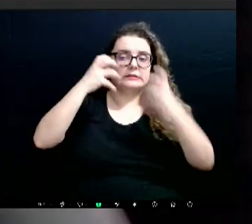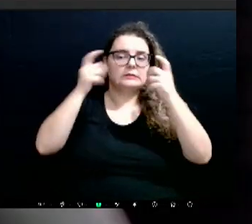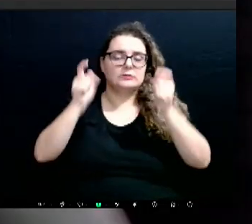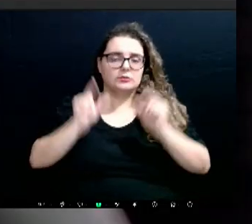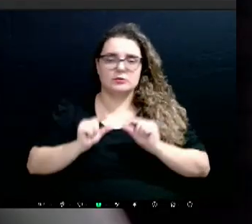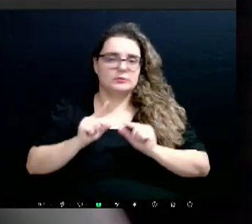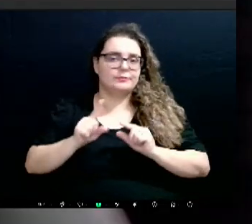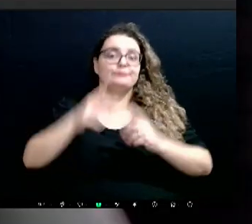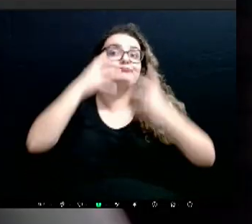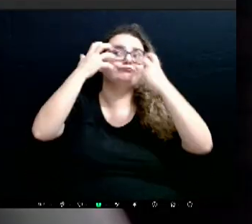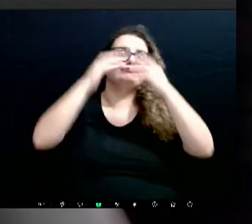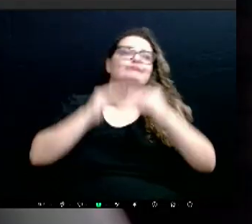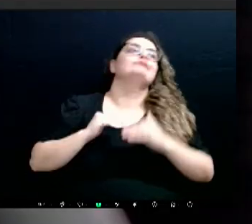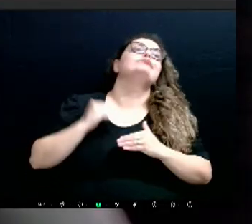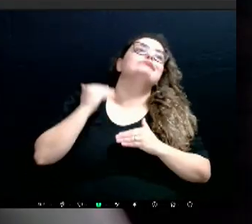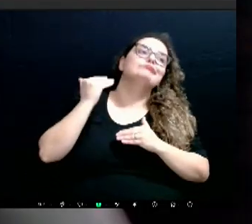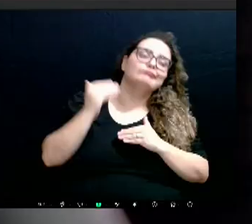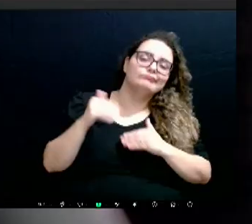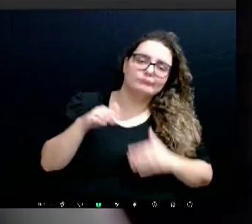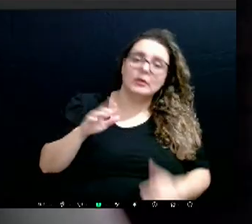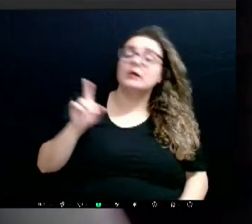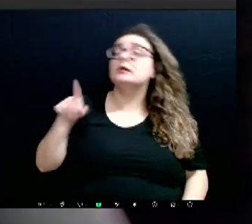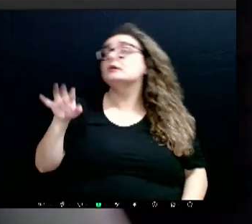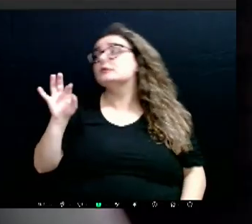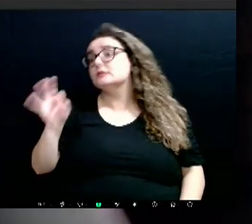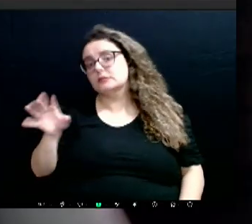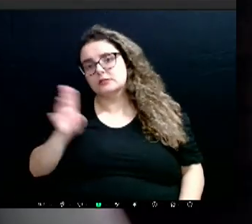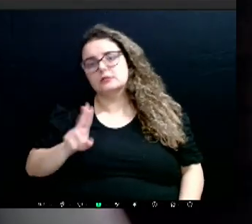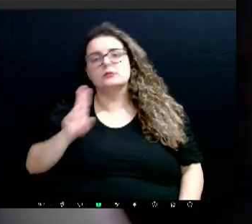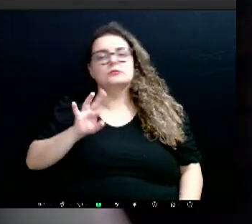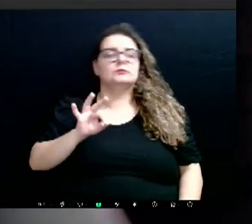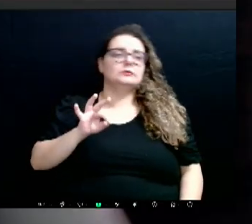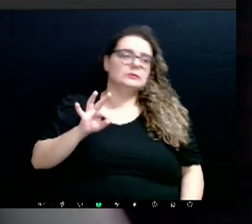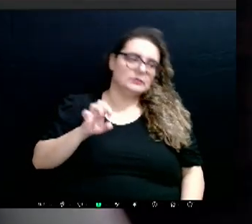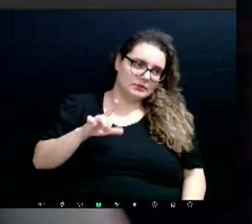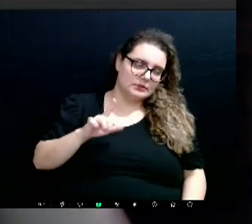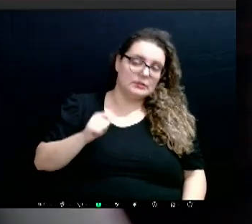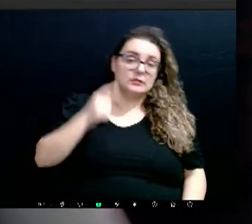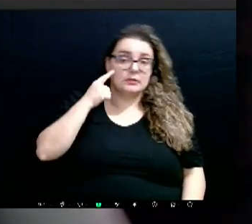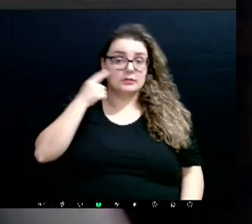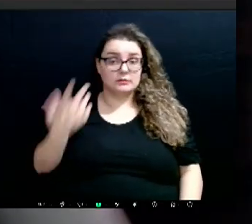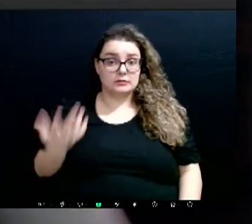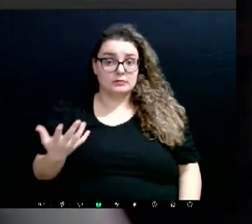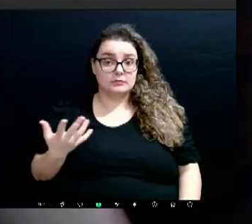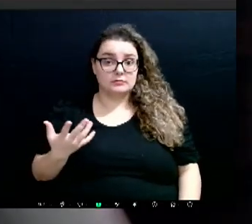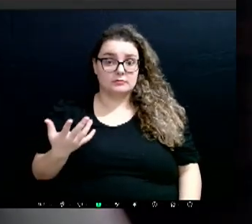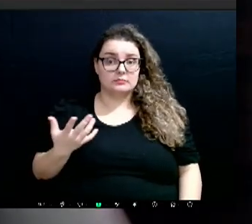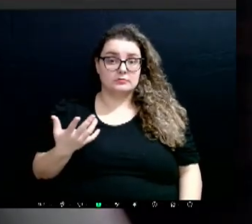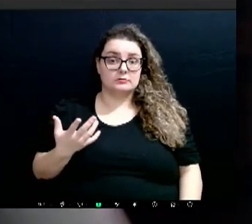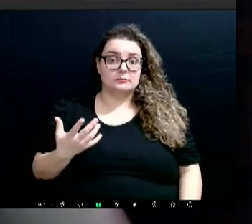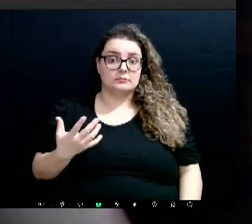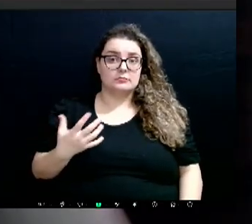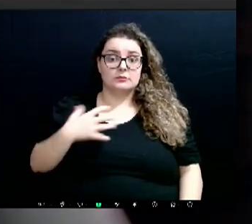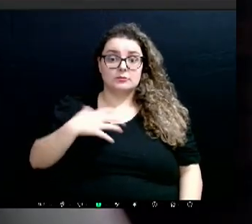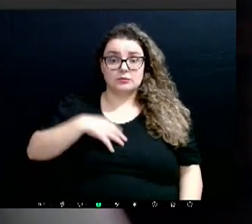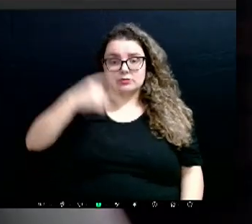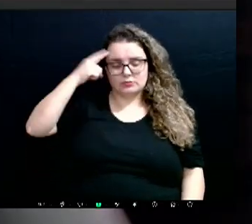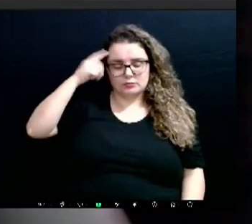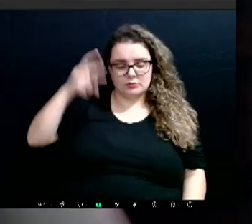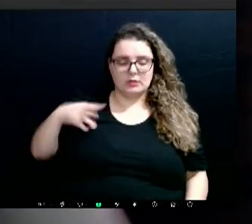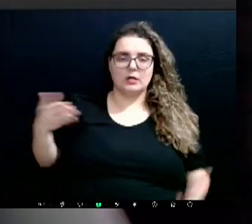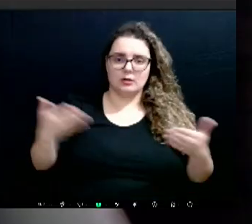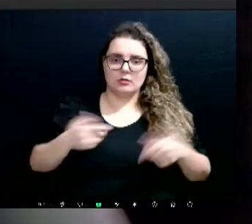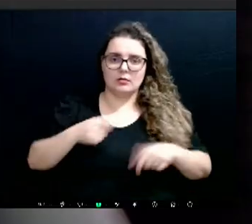estressando um pouco mais, né, com o uso das telas. Então, o ideal é você ter de forma racional. Bom, agora, nesse minuto, eu vou